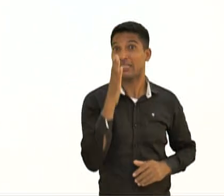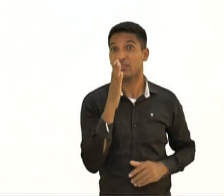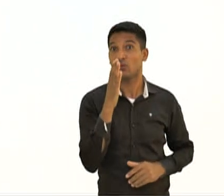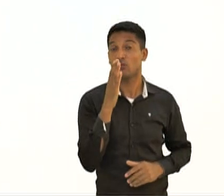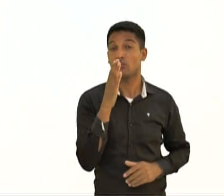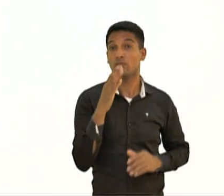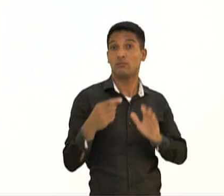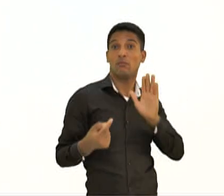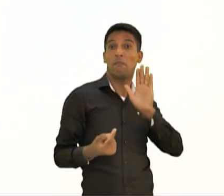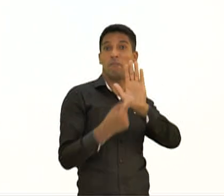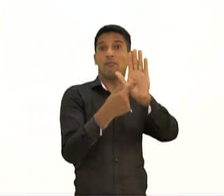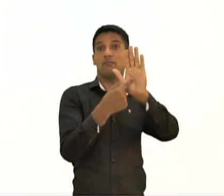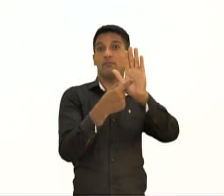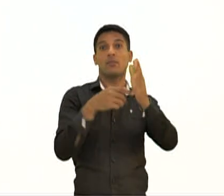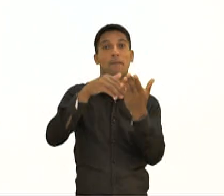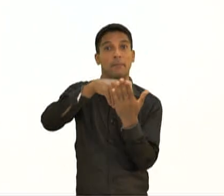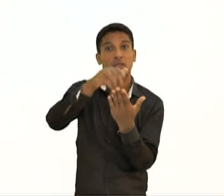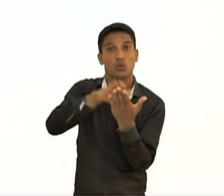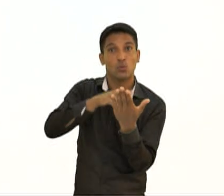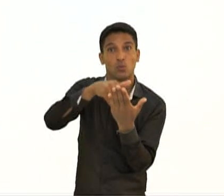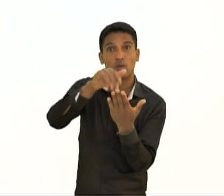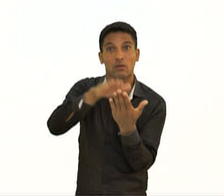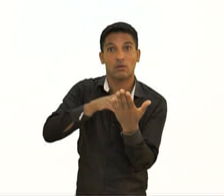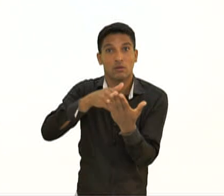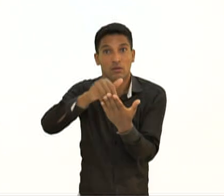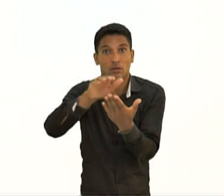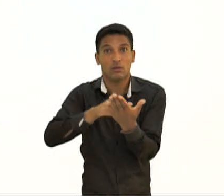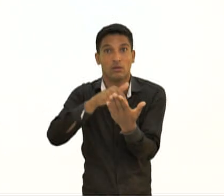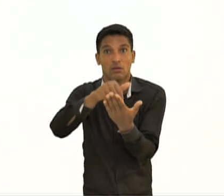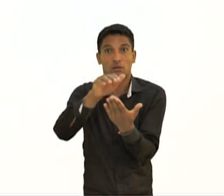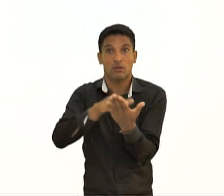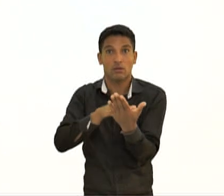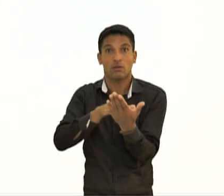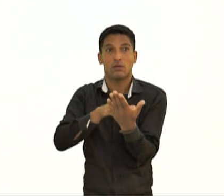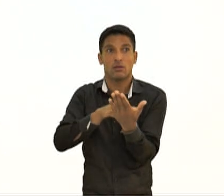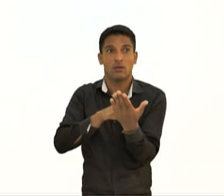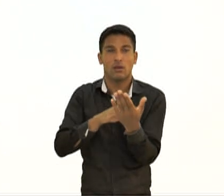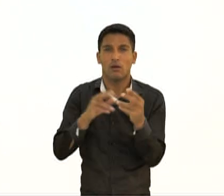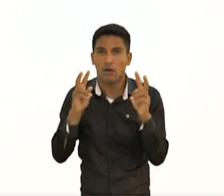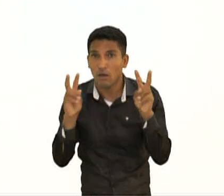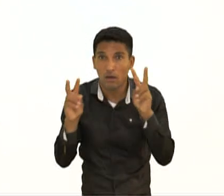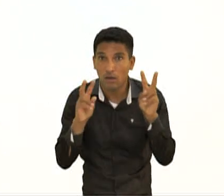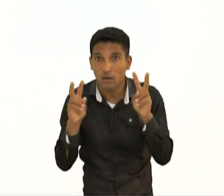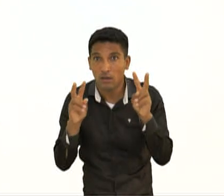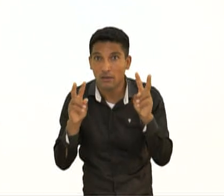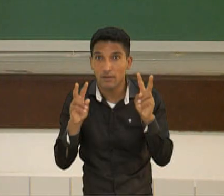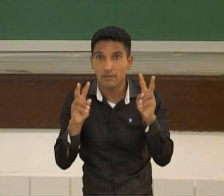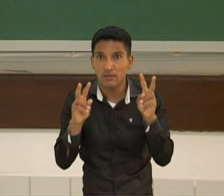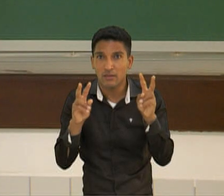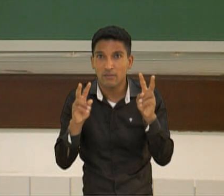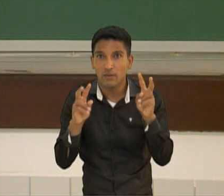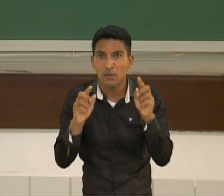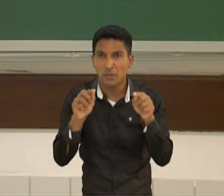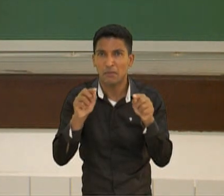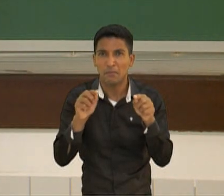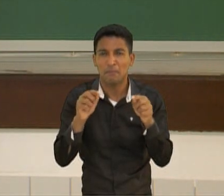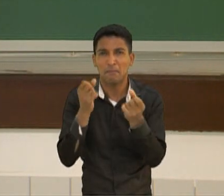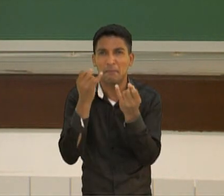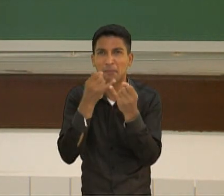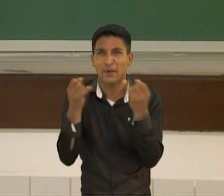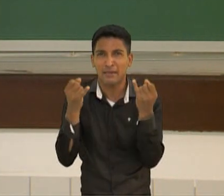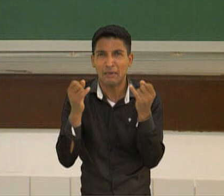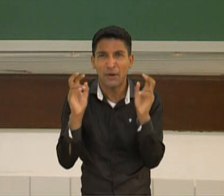coisa muito bonita nas pinturas dela, é essa sensação de que realmente parece que você está vendo um outro, como se fosse um outro mundo, né? Um